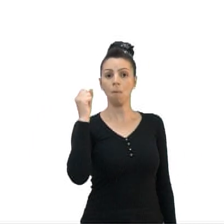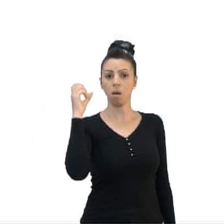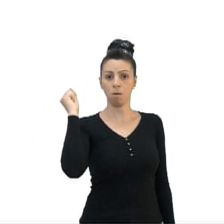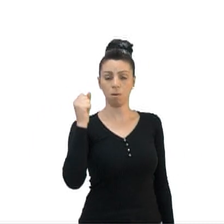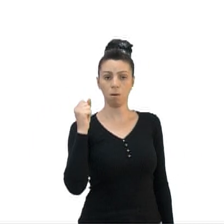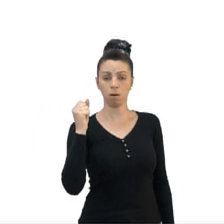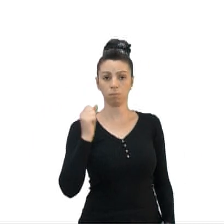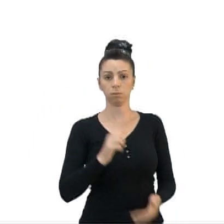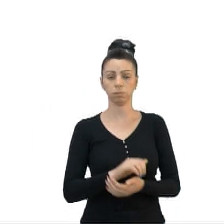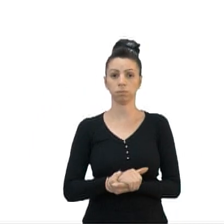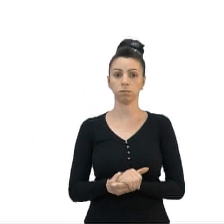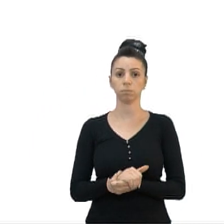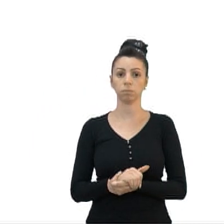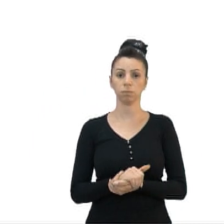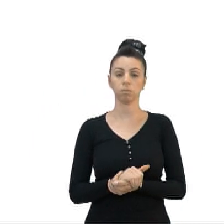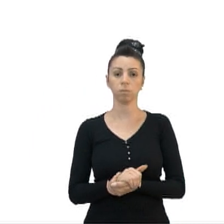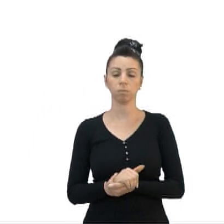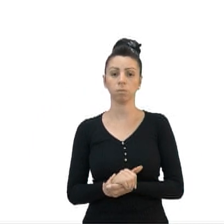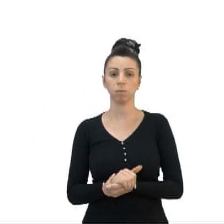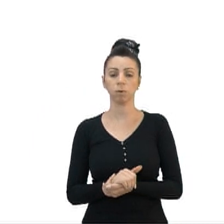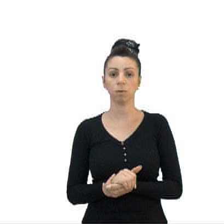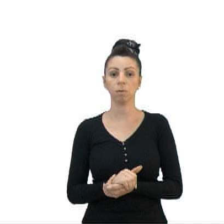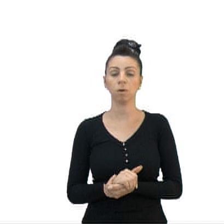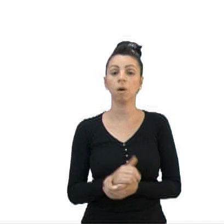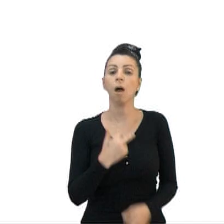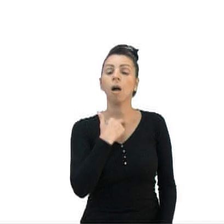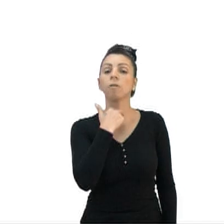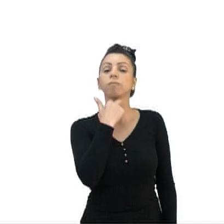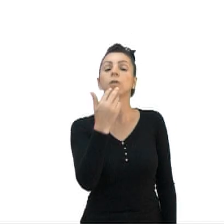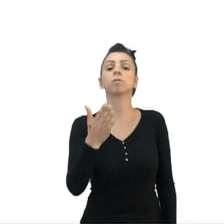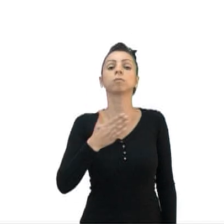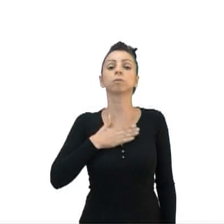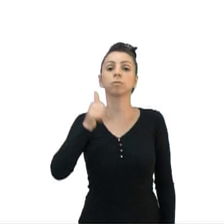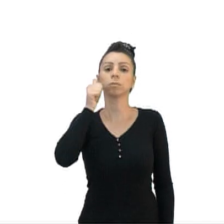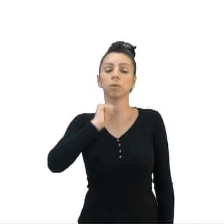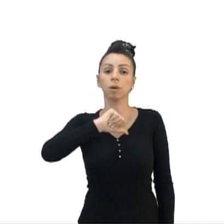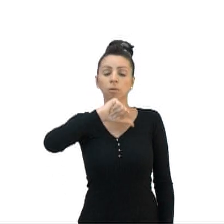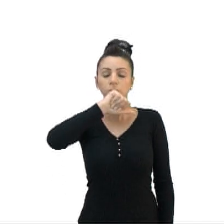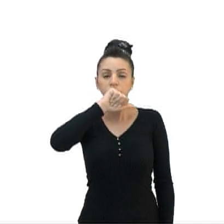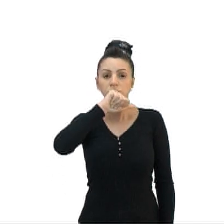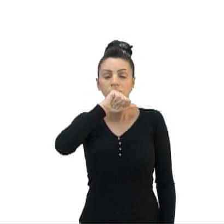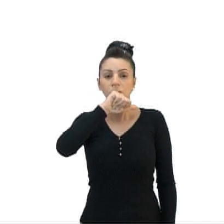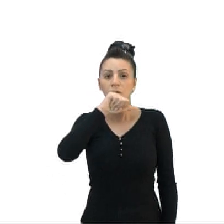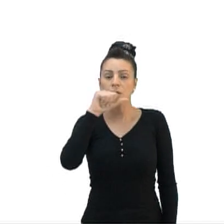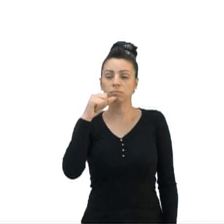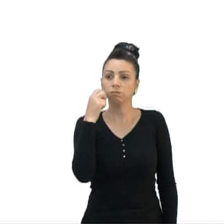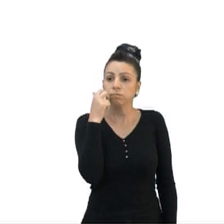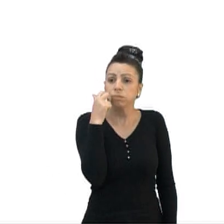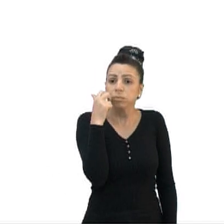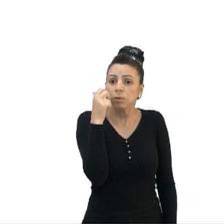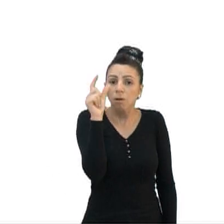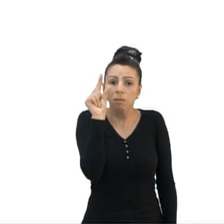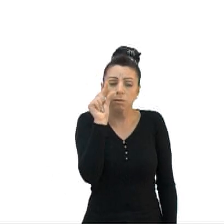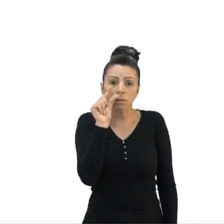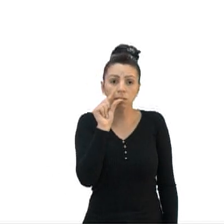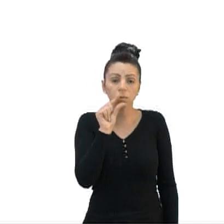A voz de minha mãe ecoou baixinho, revolta, no mundo das